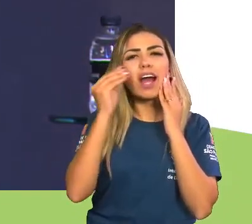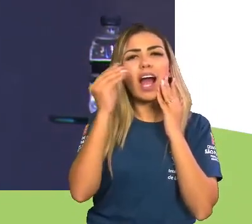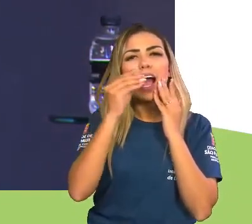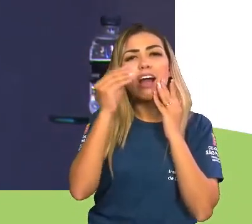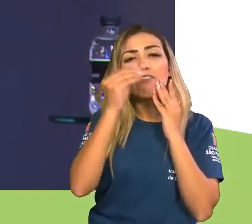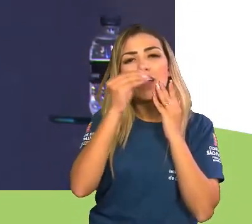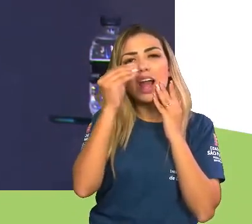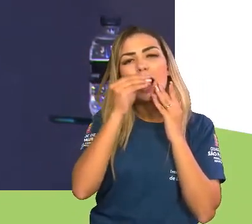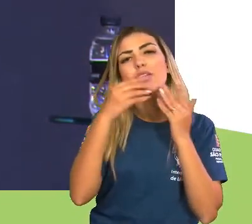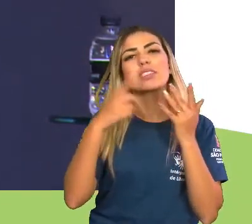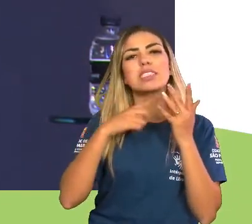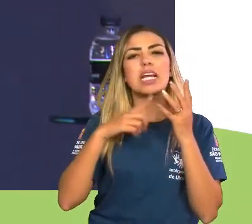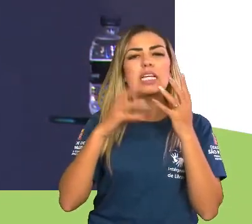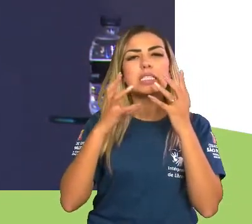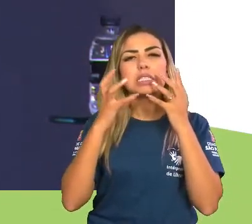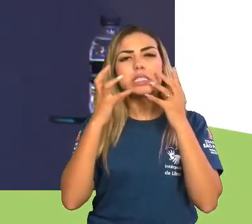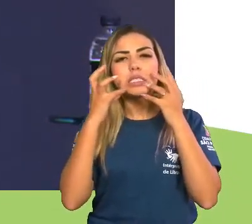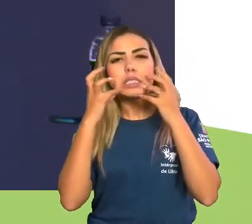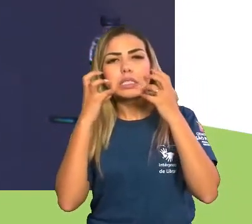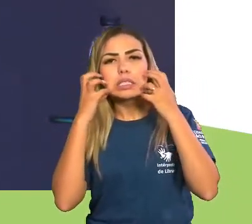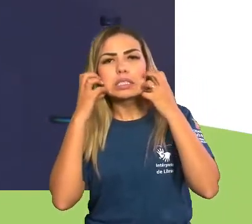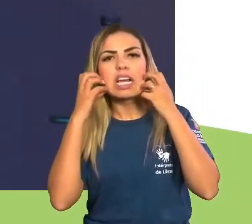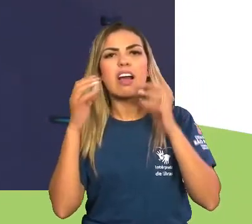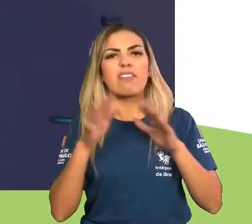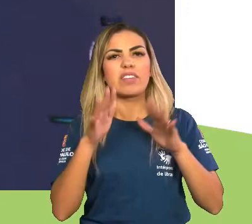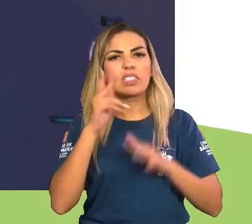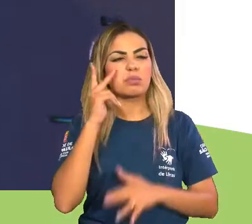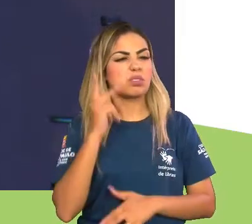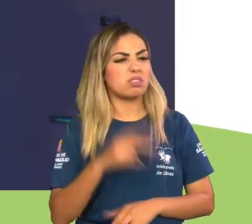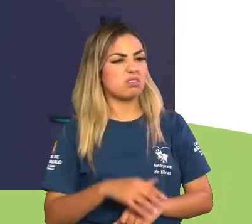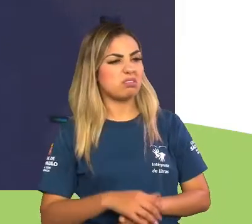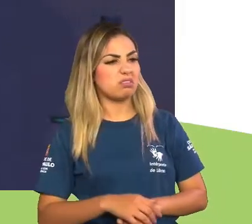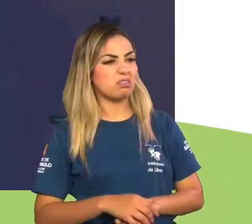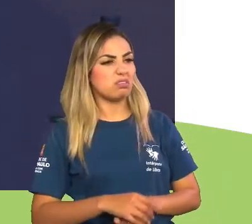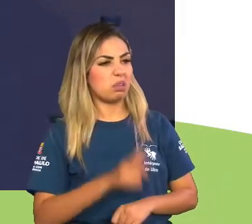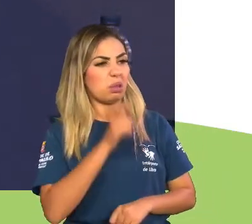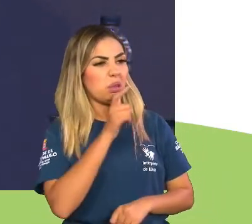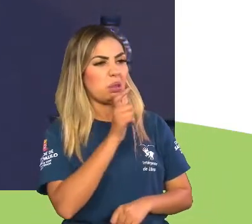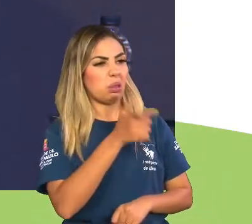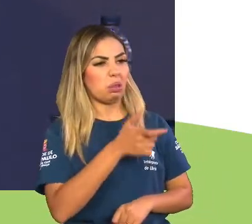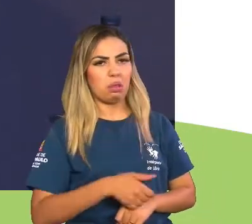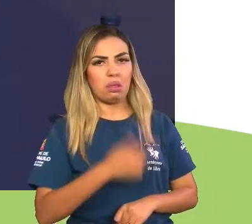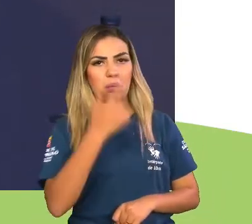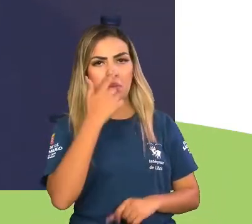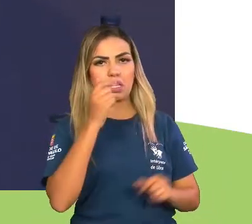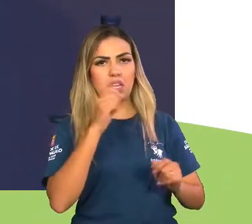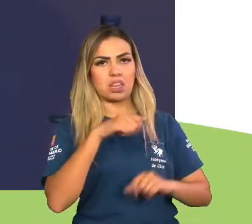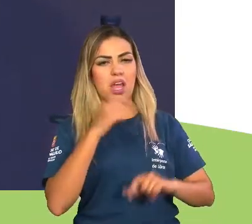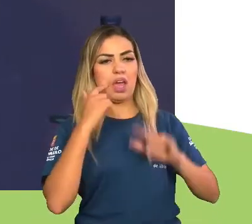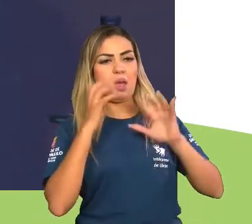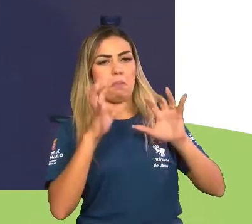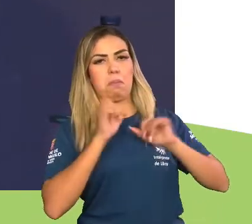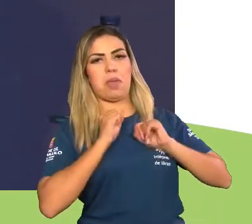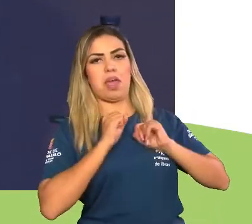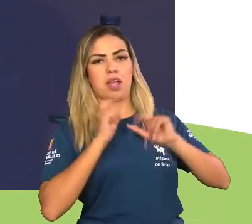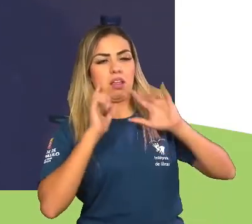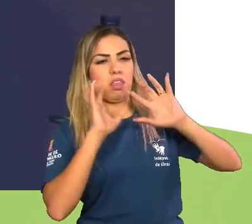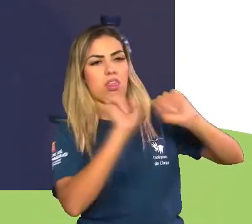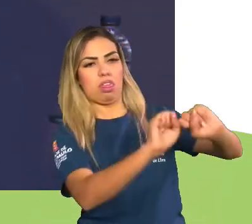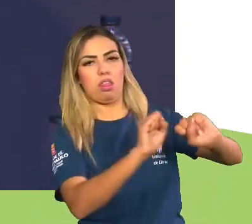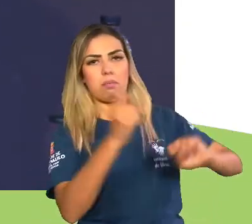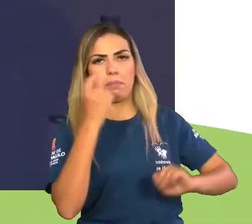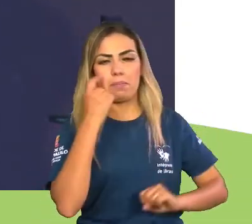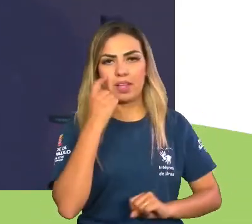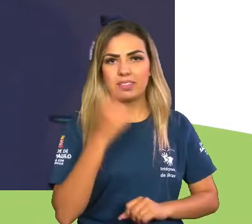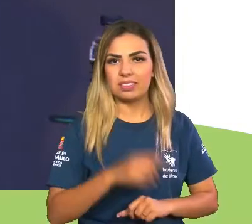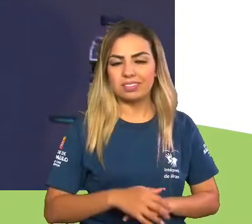têm repulsa, nojo, as pessoas acham que pode ser contagioso. E, na verdade, a gente é que